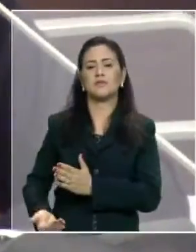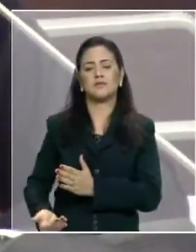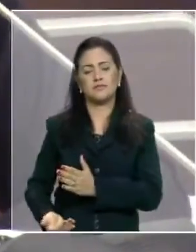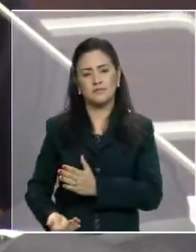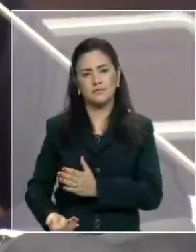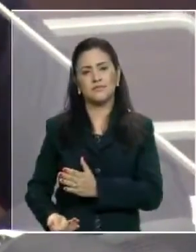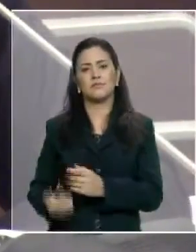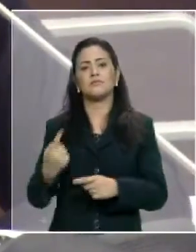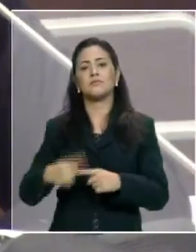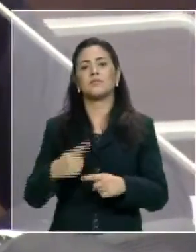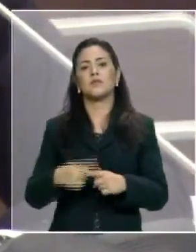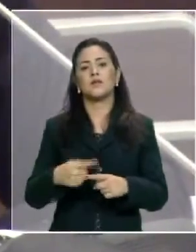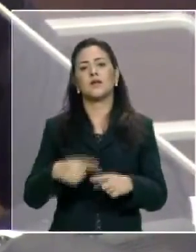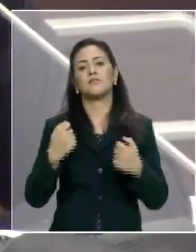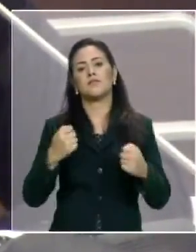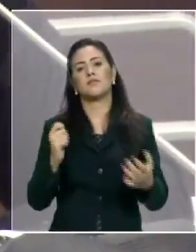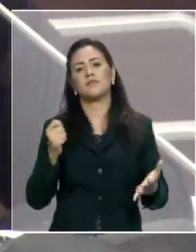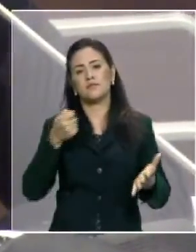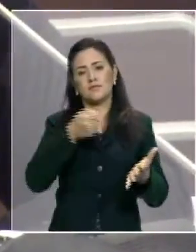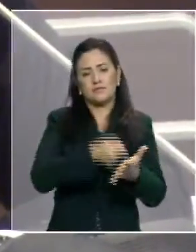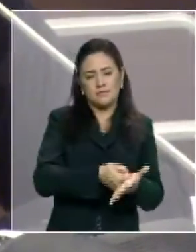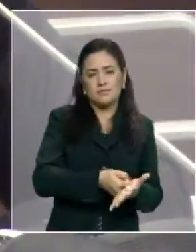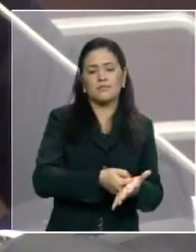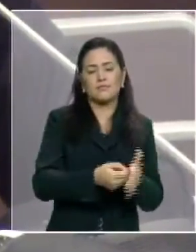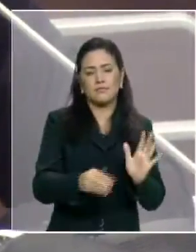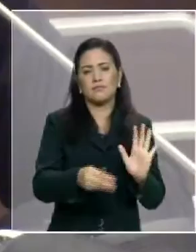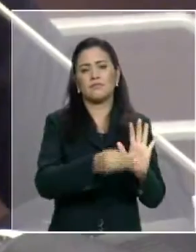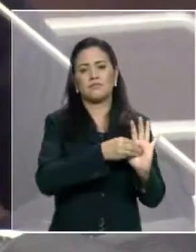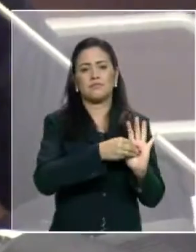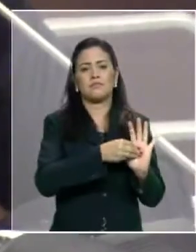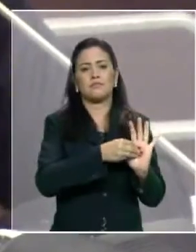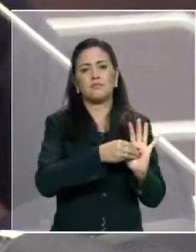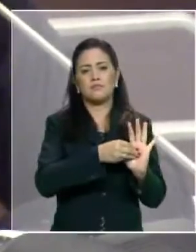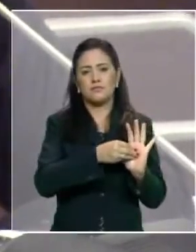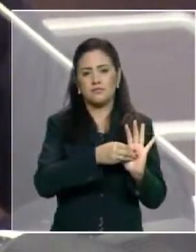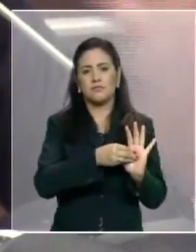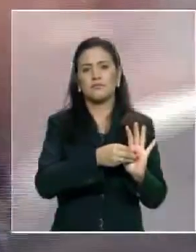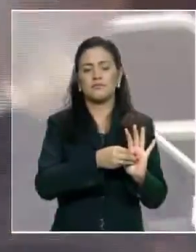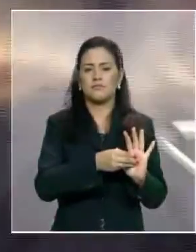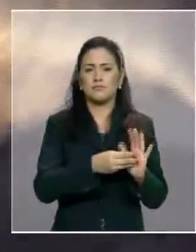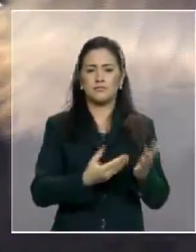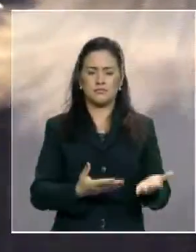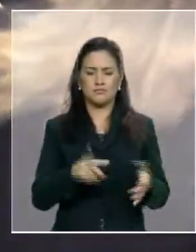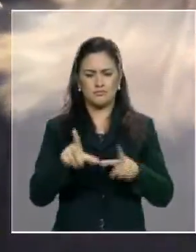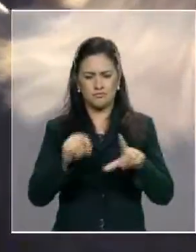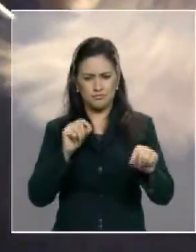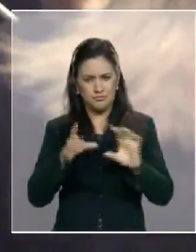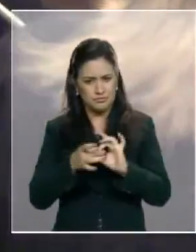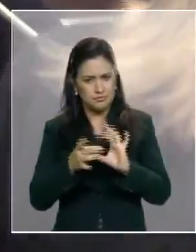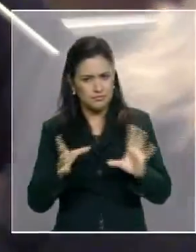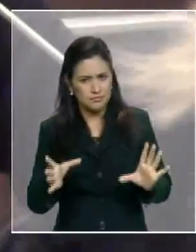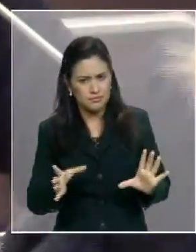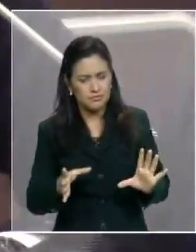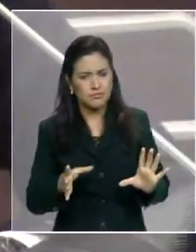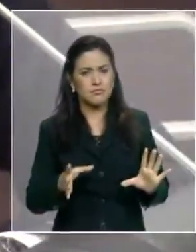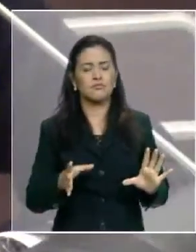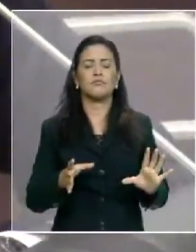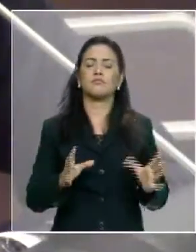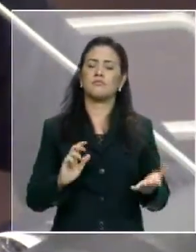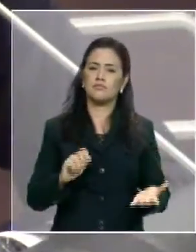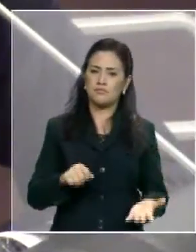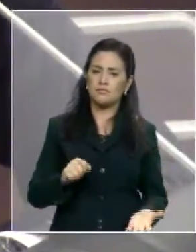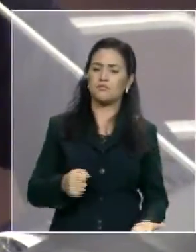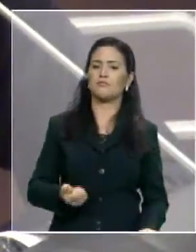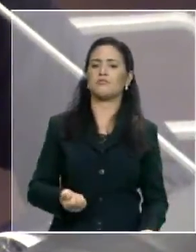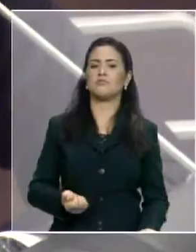Perdeu porque deveria ter pagado, porque é democrático, é republicano pagar emenda. Vossa